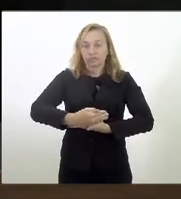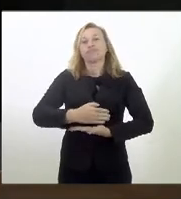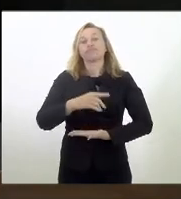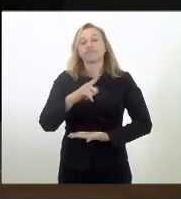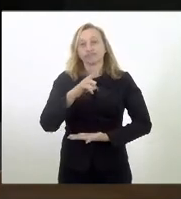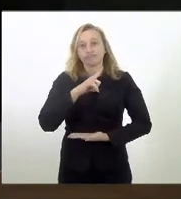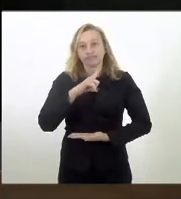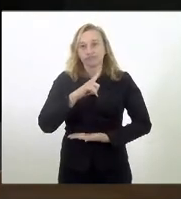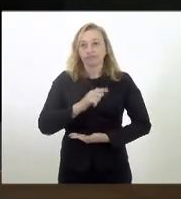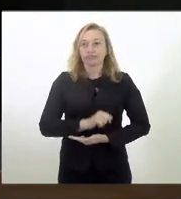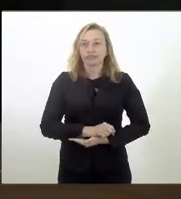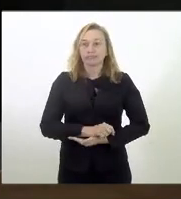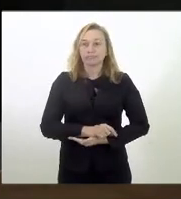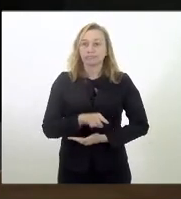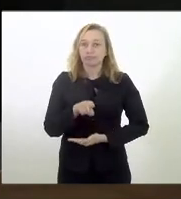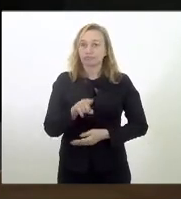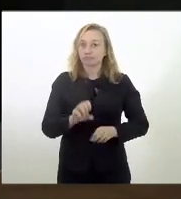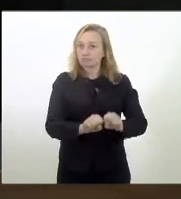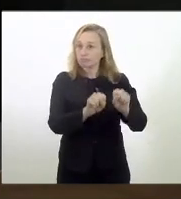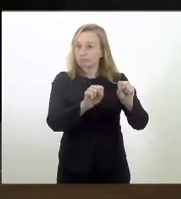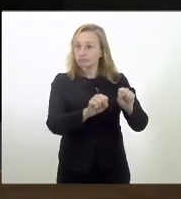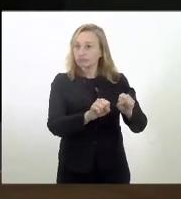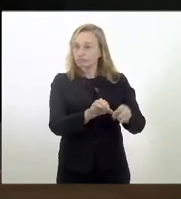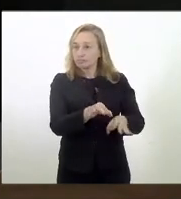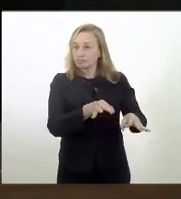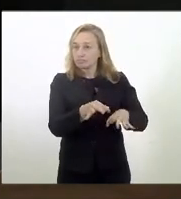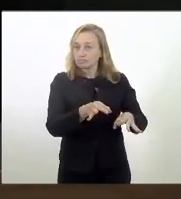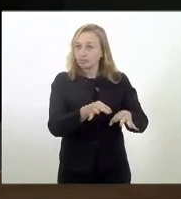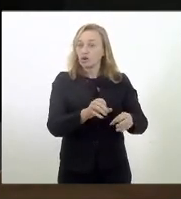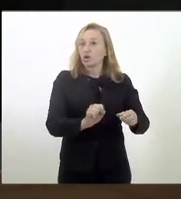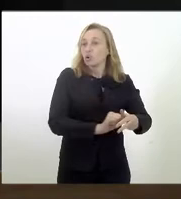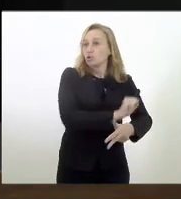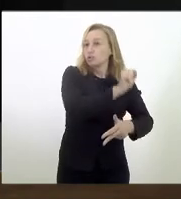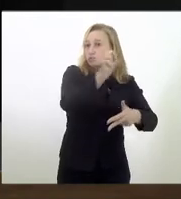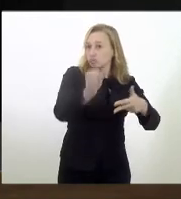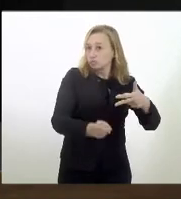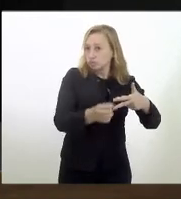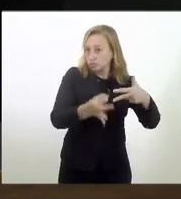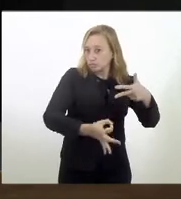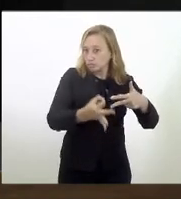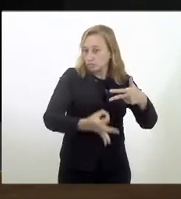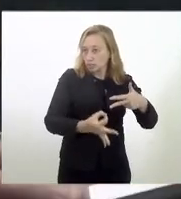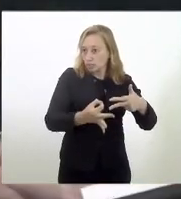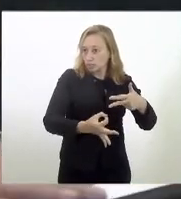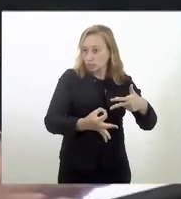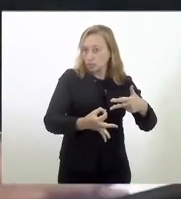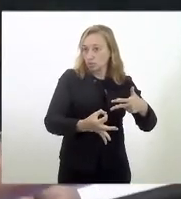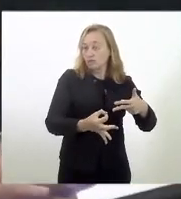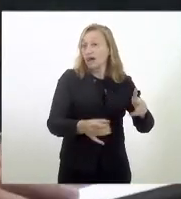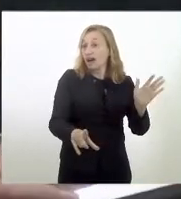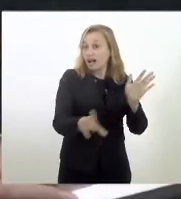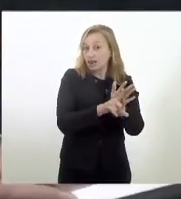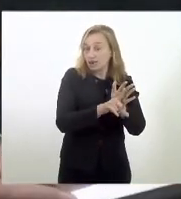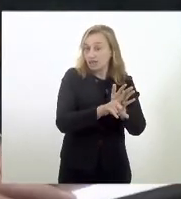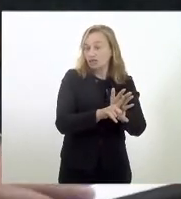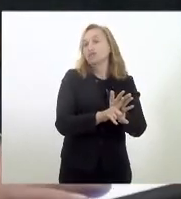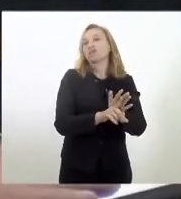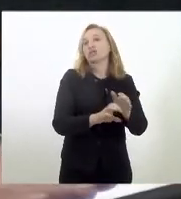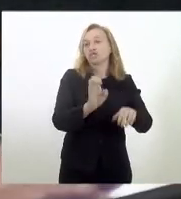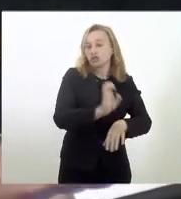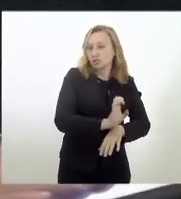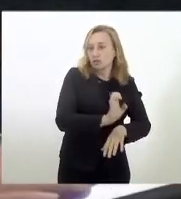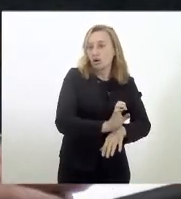temos nesse sistema a Constituição Federal, a Constituição Estadual, o Regimento Interno, e alguns links